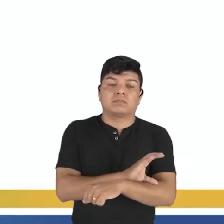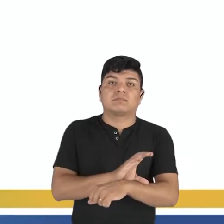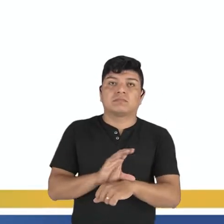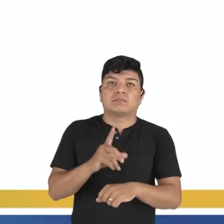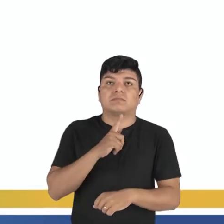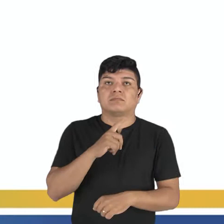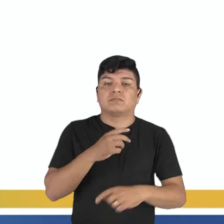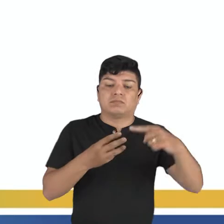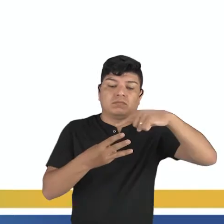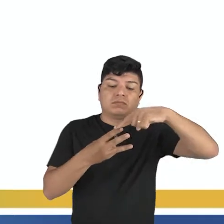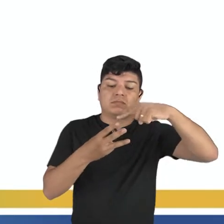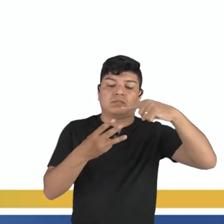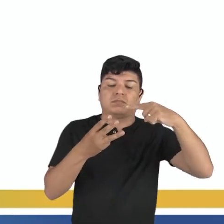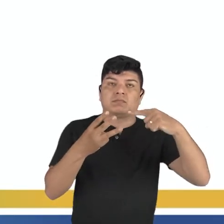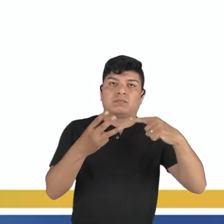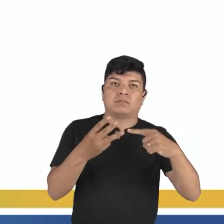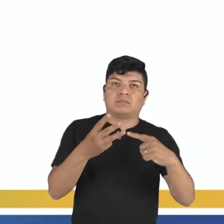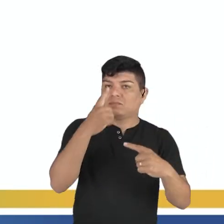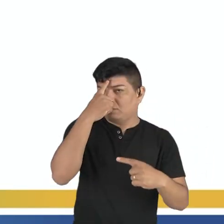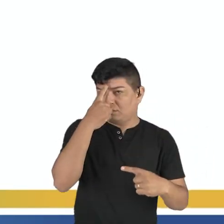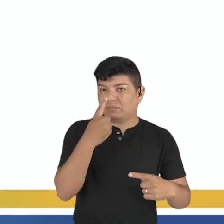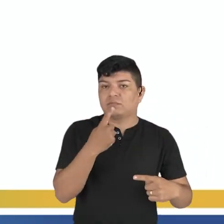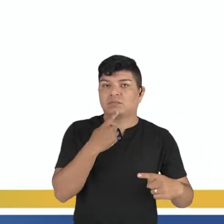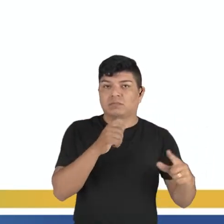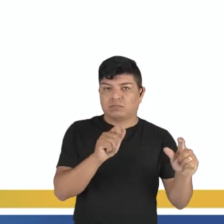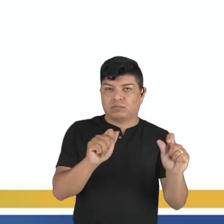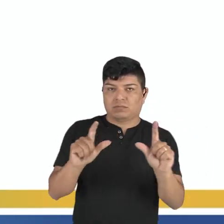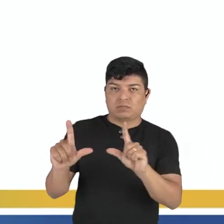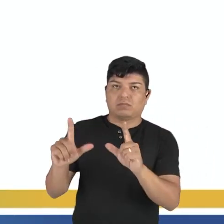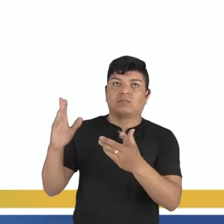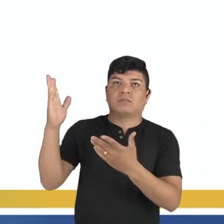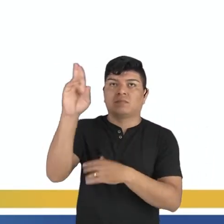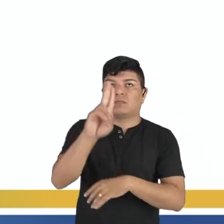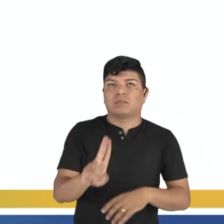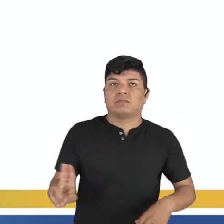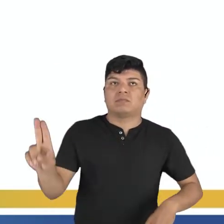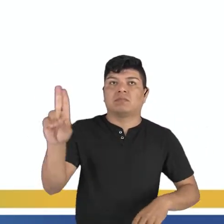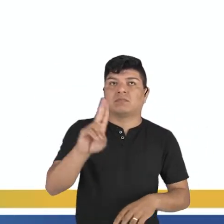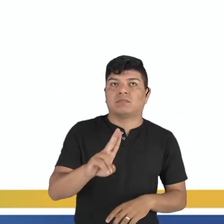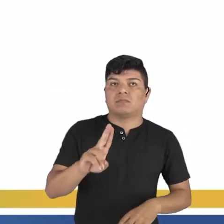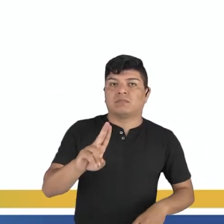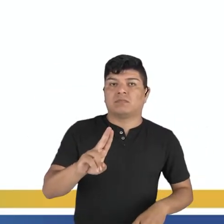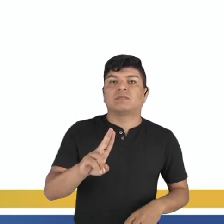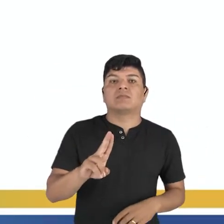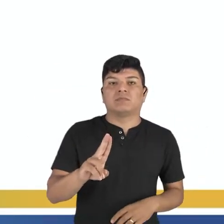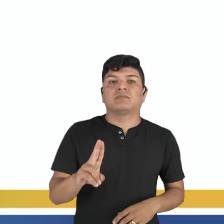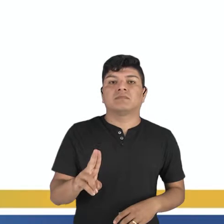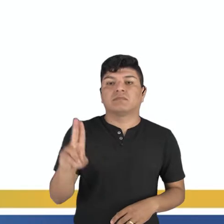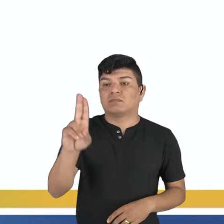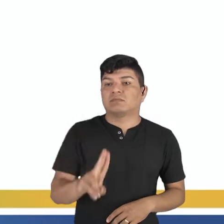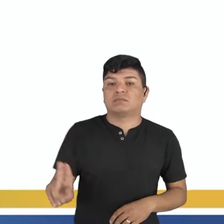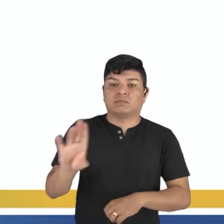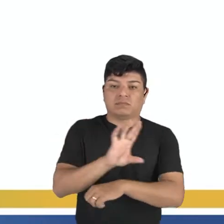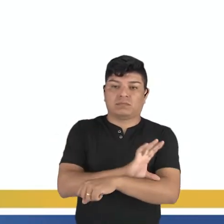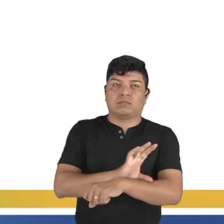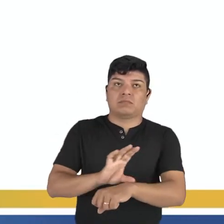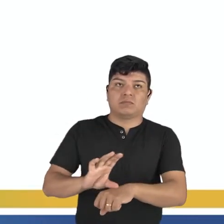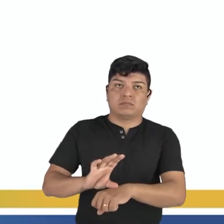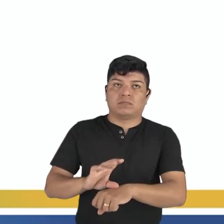Aqui temos três imagens que são muito utilizadas, né? Imagens bastante utilizadas para se referir à